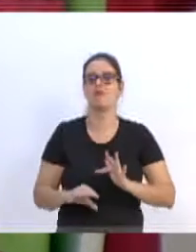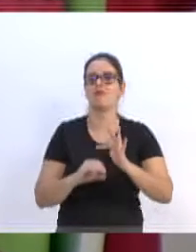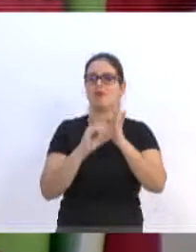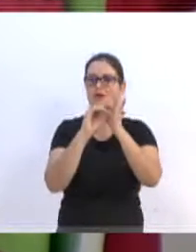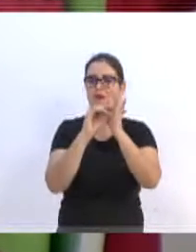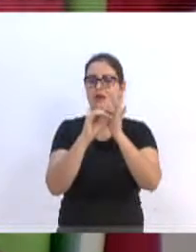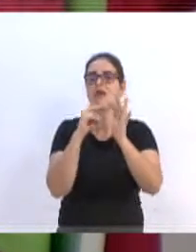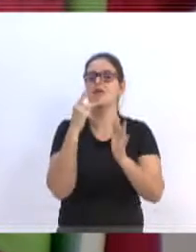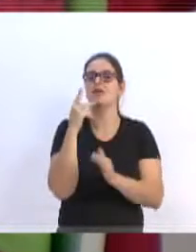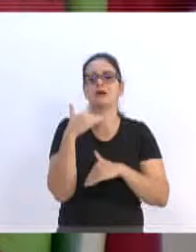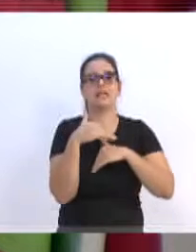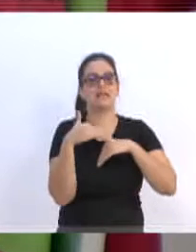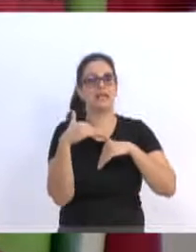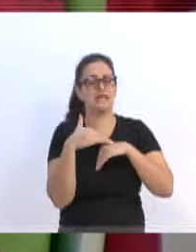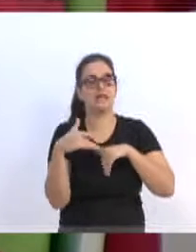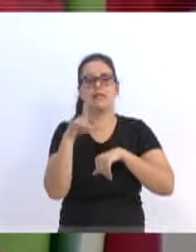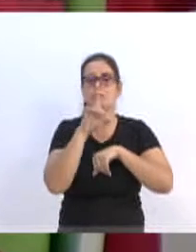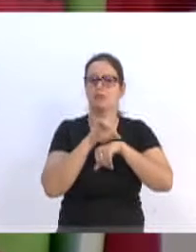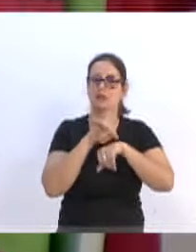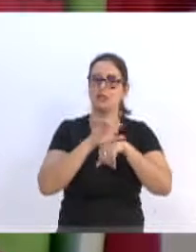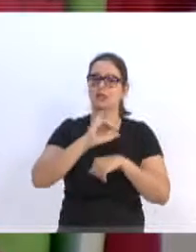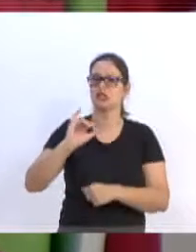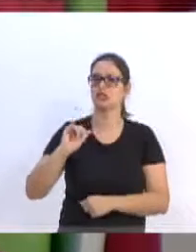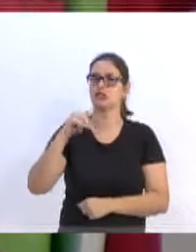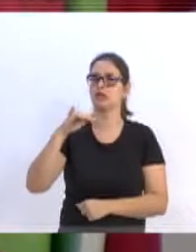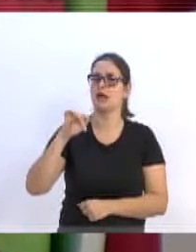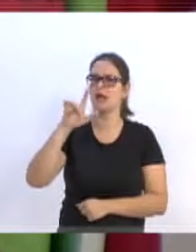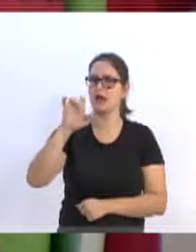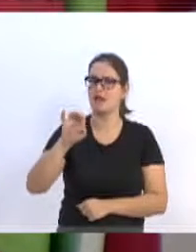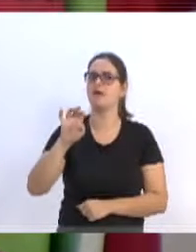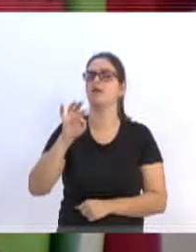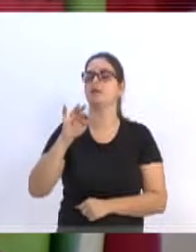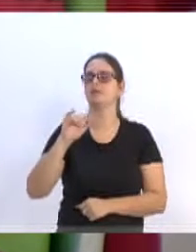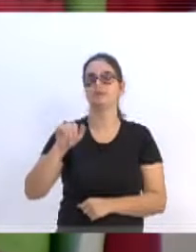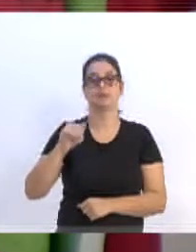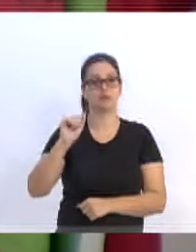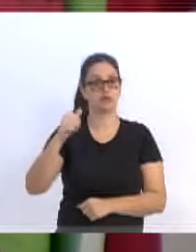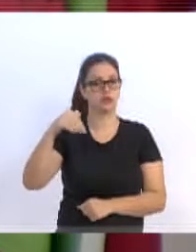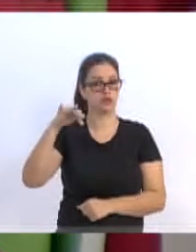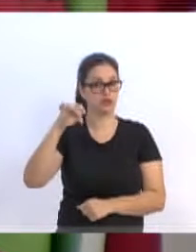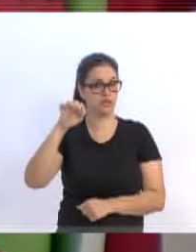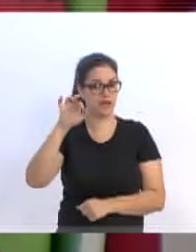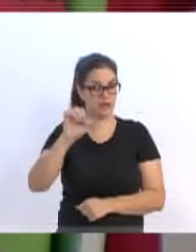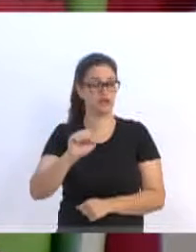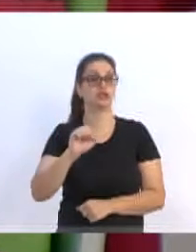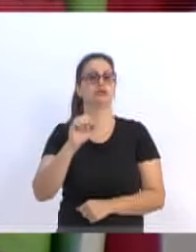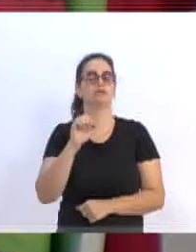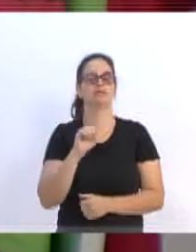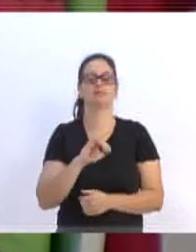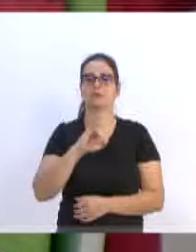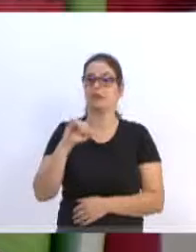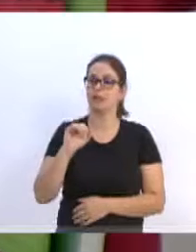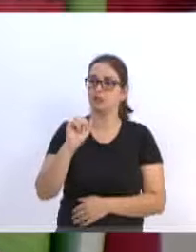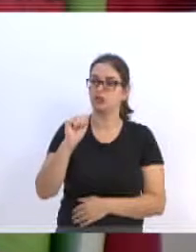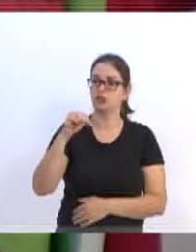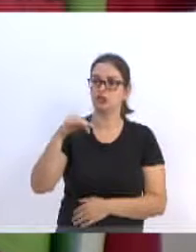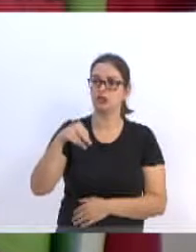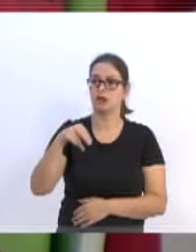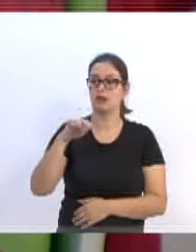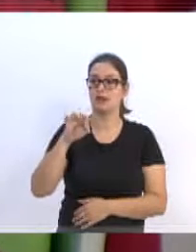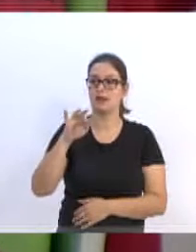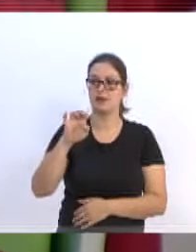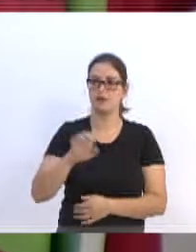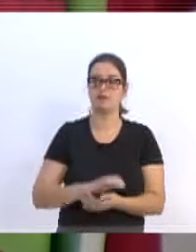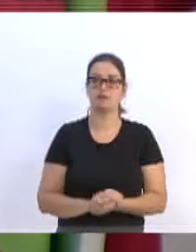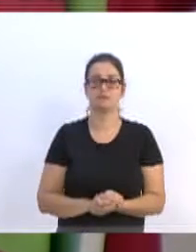prefeita presente já neto que vem desempenhando um grande papel e só para terminar a 30 segundo o vereador gilson e concedeu um minuto e trinta